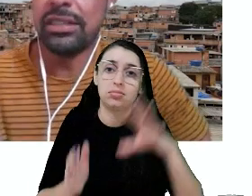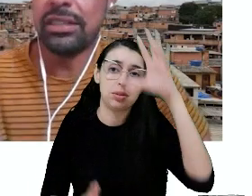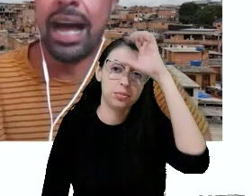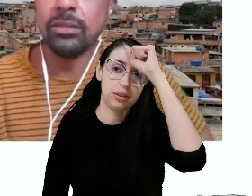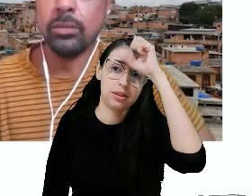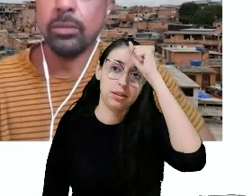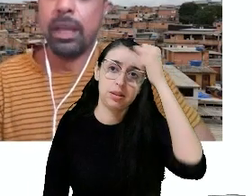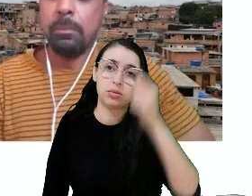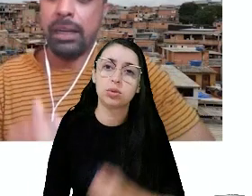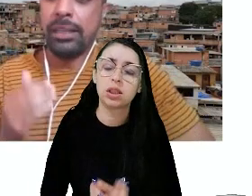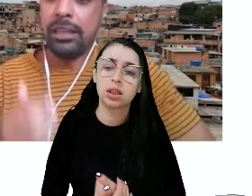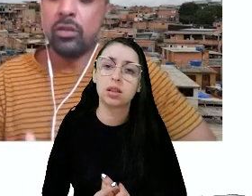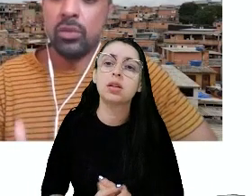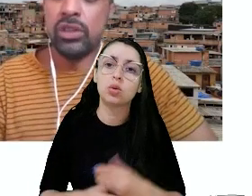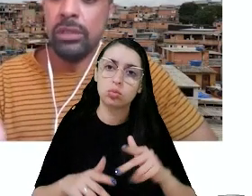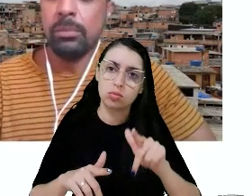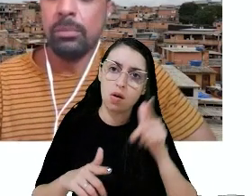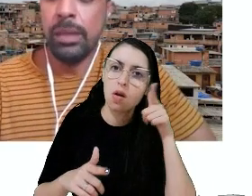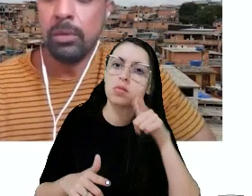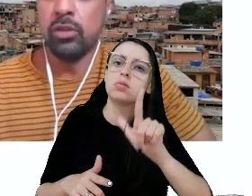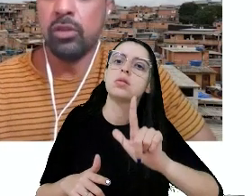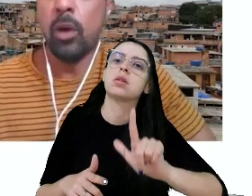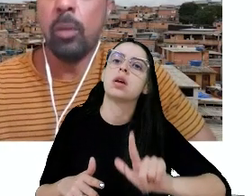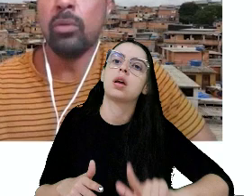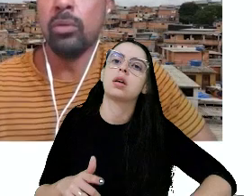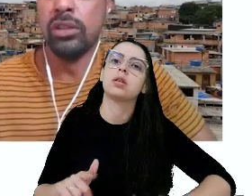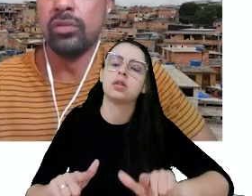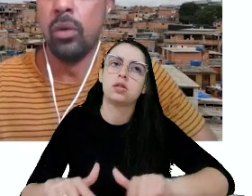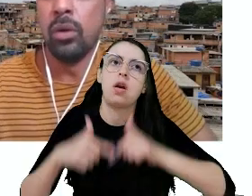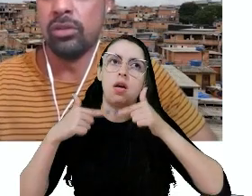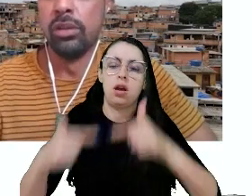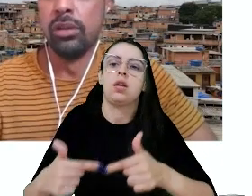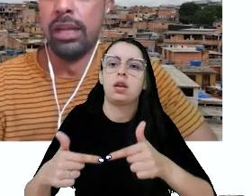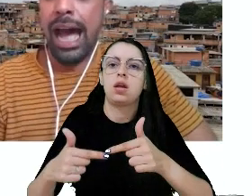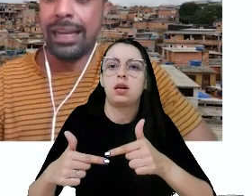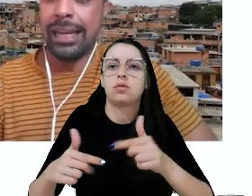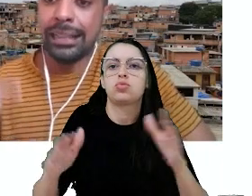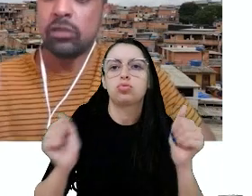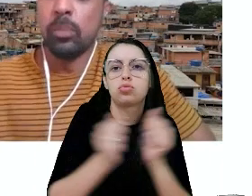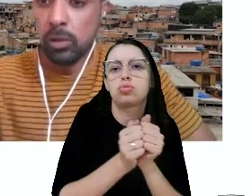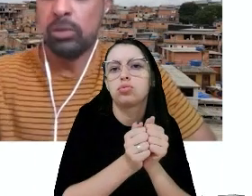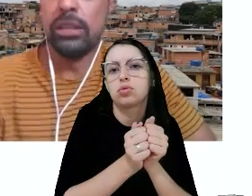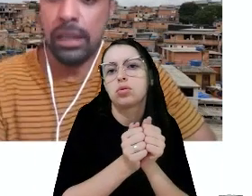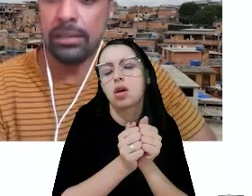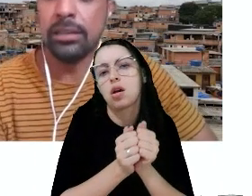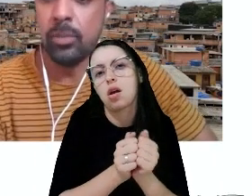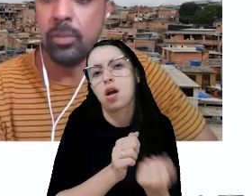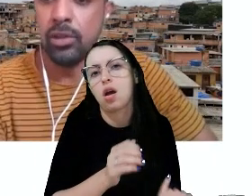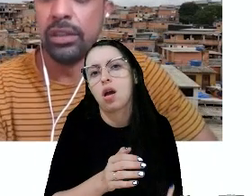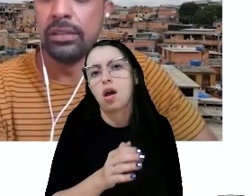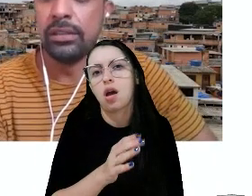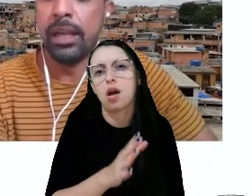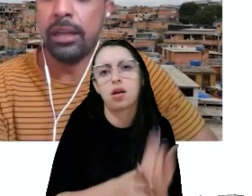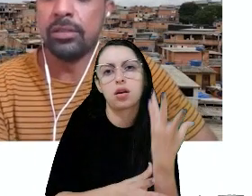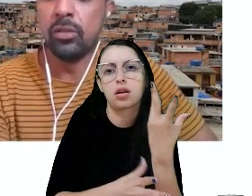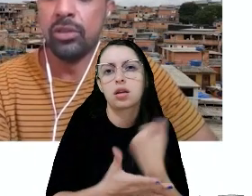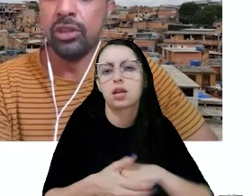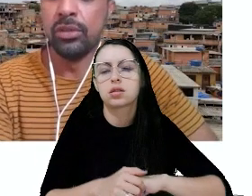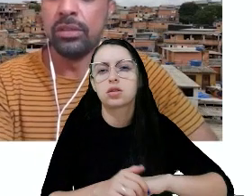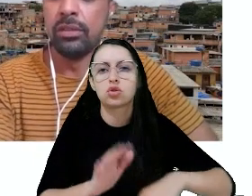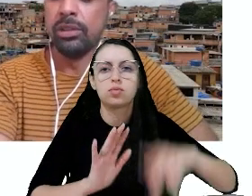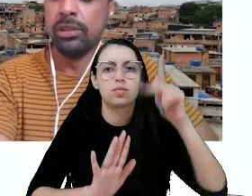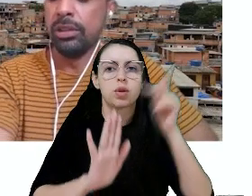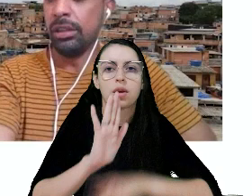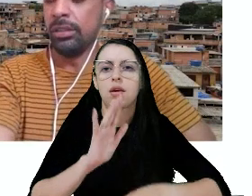até o aprendizado, para que elas consigam também, pelo seu próprio esforço, aliado às oportunidades que a gente pode oferecer para elas